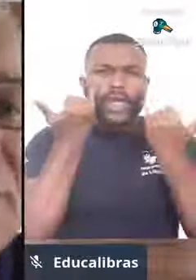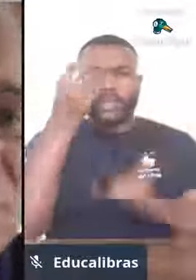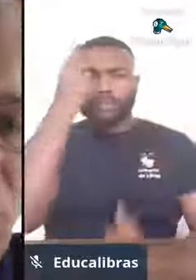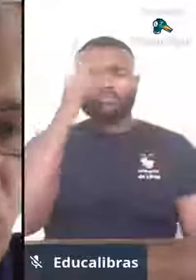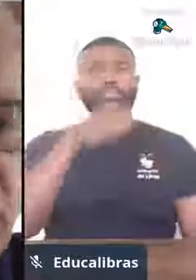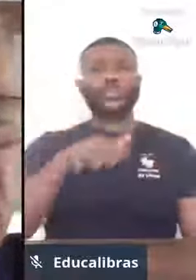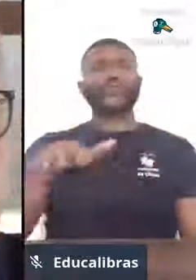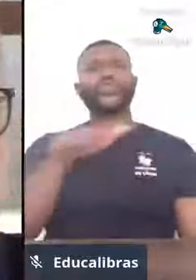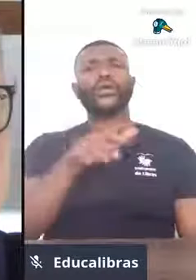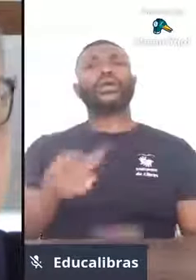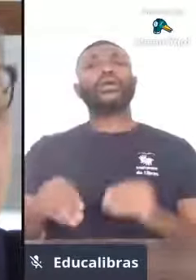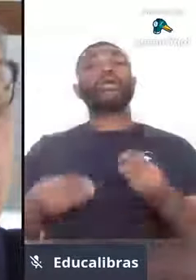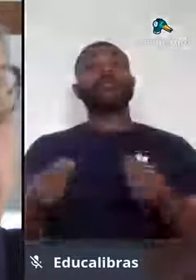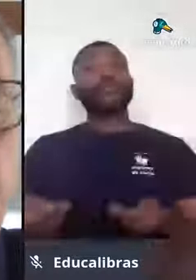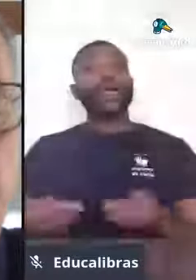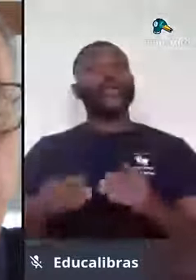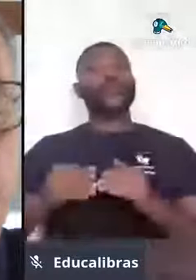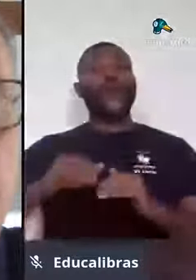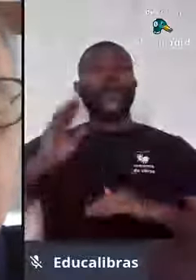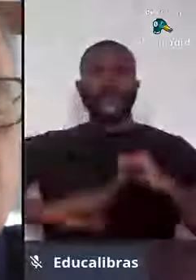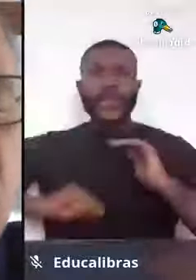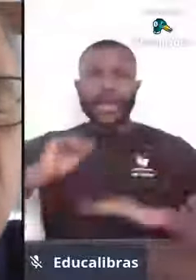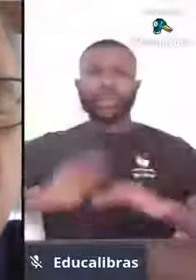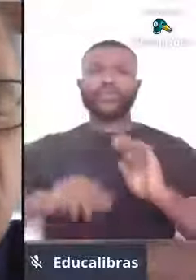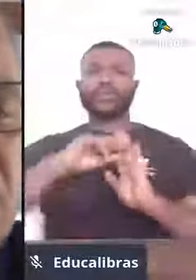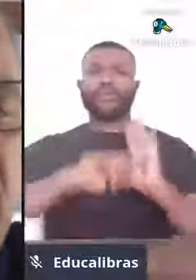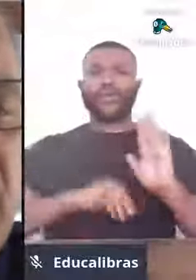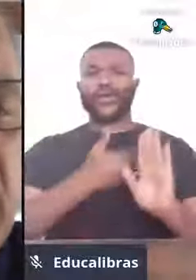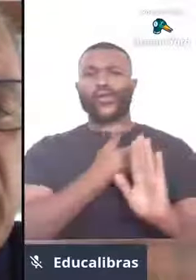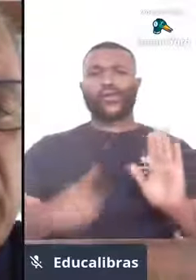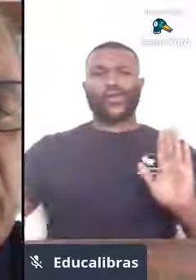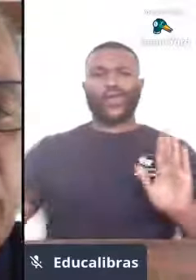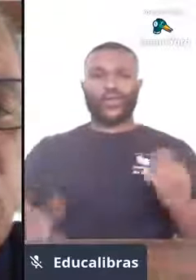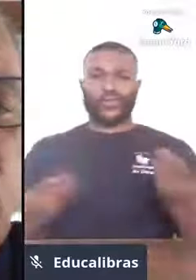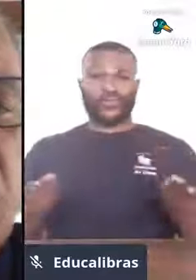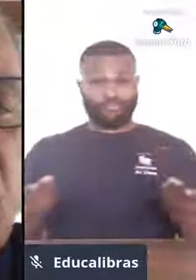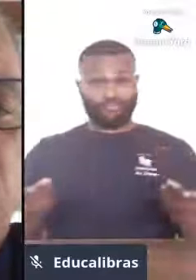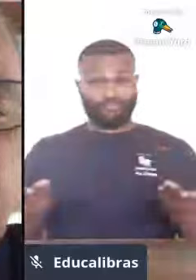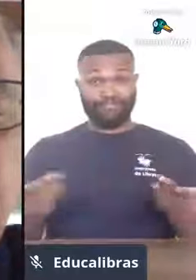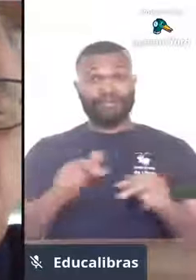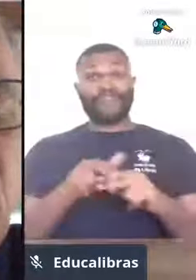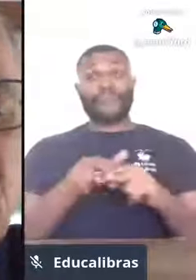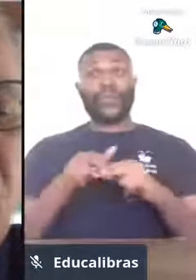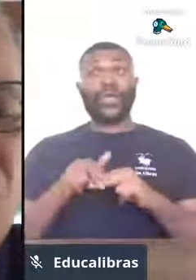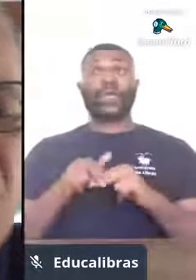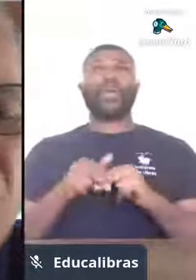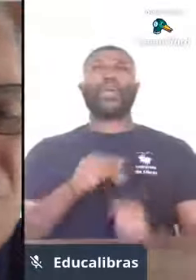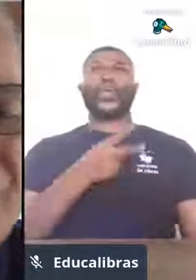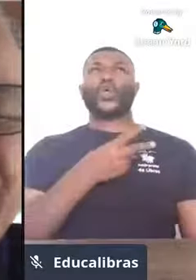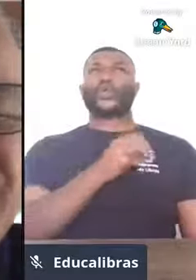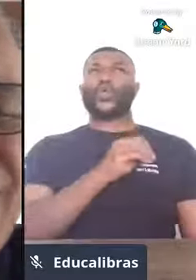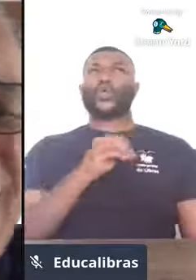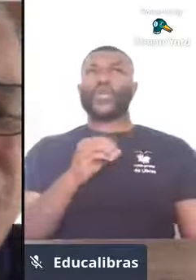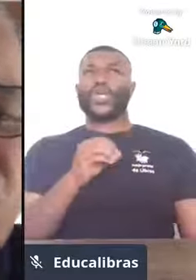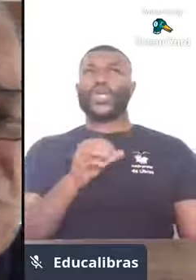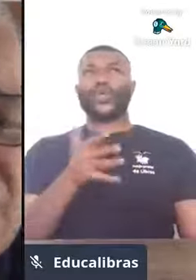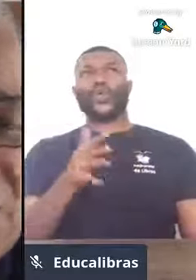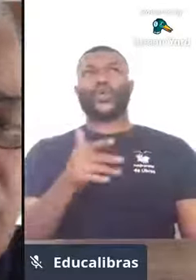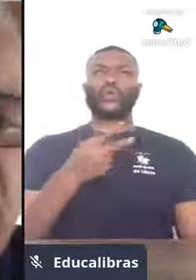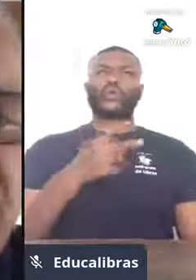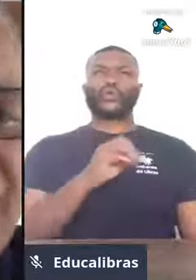políticas públicas. Por quê? Porque nós não tínhamos, até 2000, 2002, nós não tínhamos zero